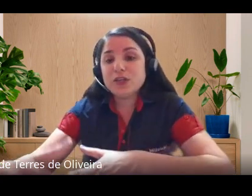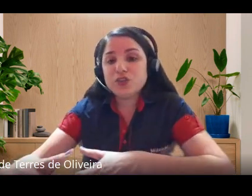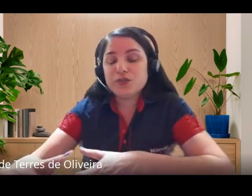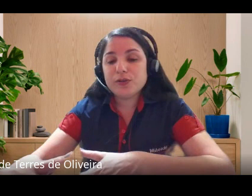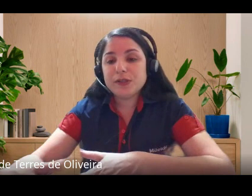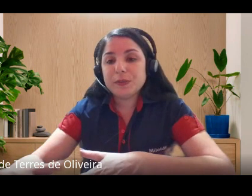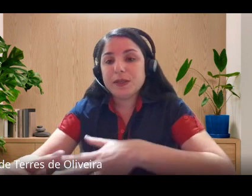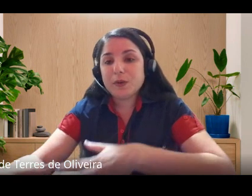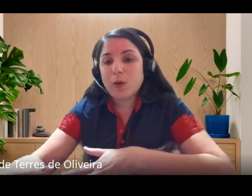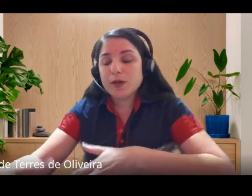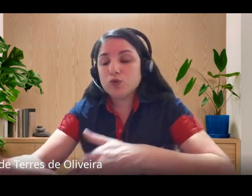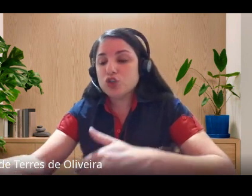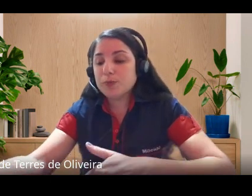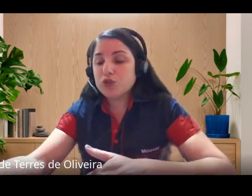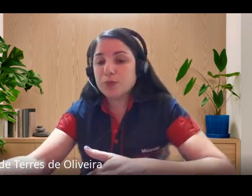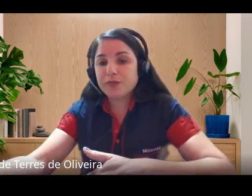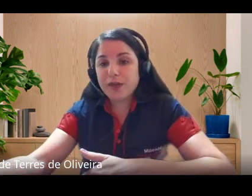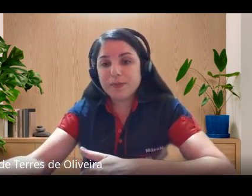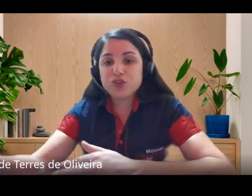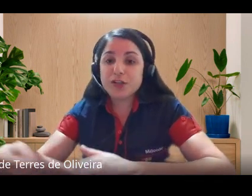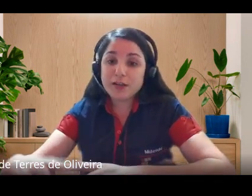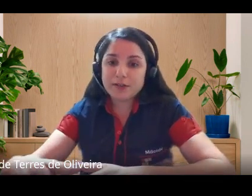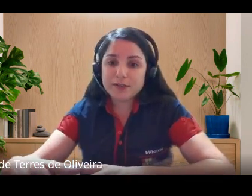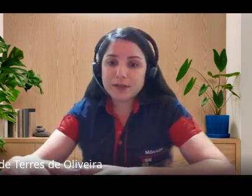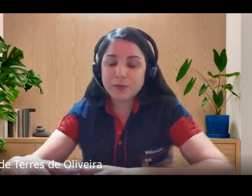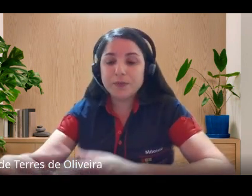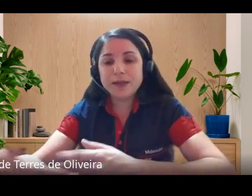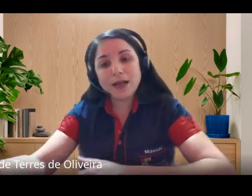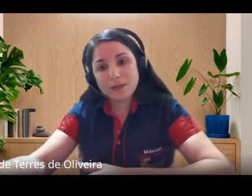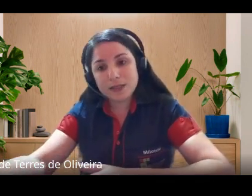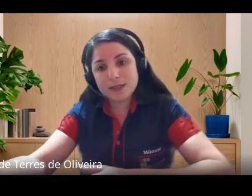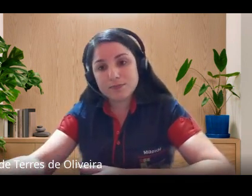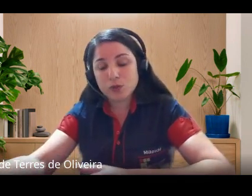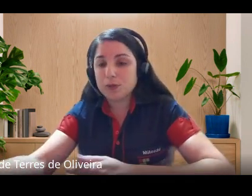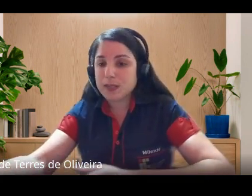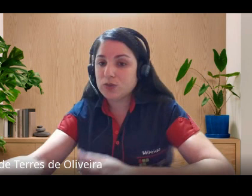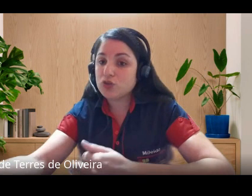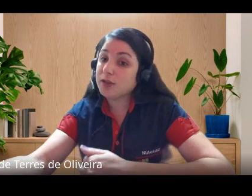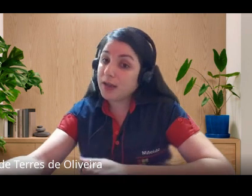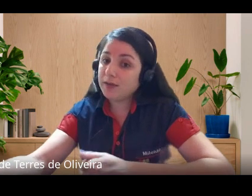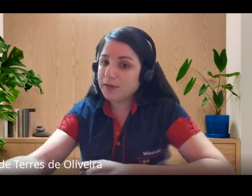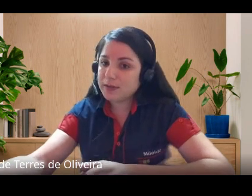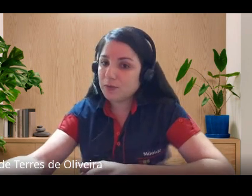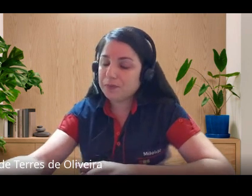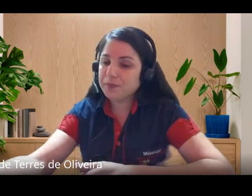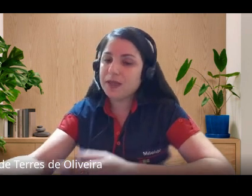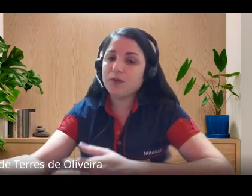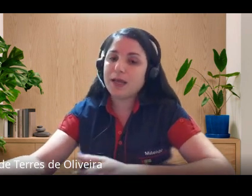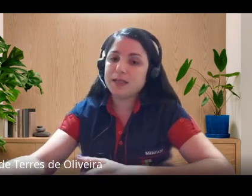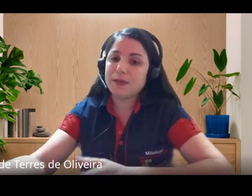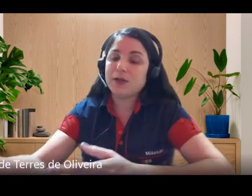E aí a gente falou então até agora os tipos de morfemas de derivação da Libras, do processo de derivação,